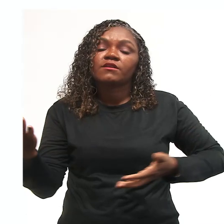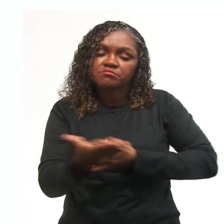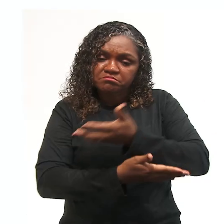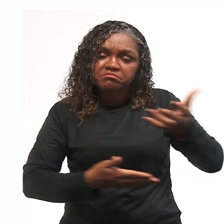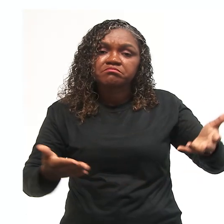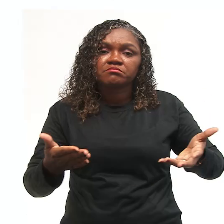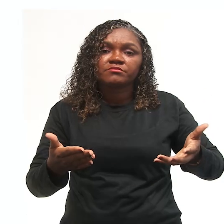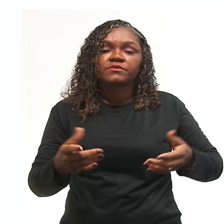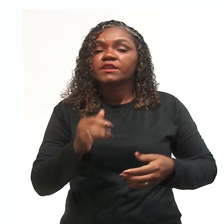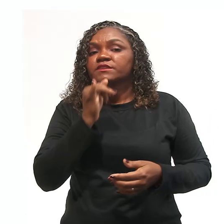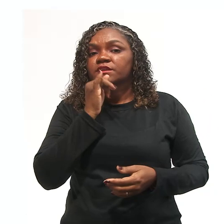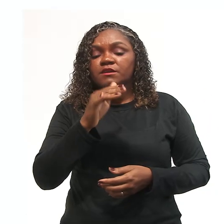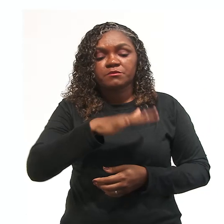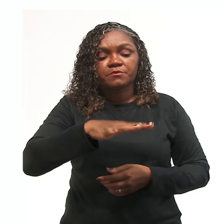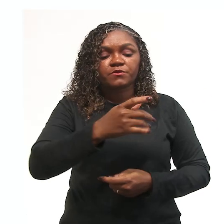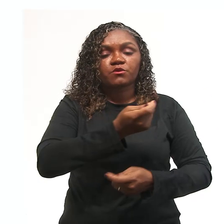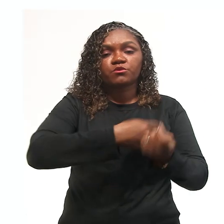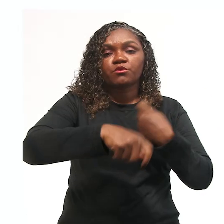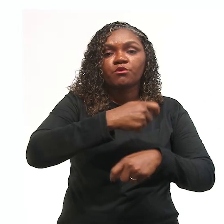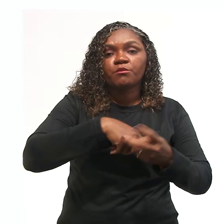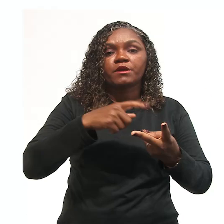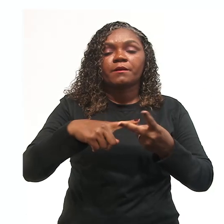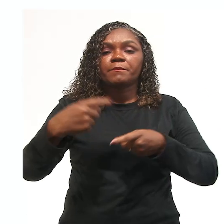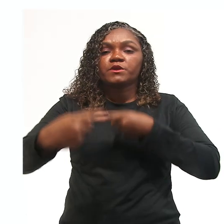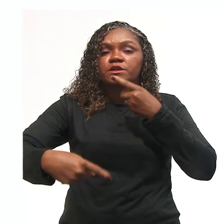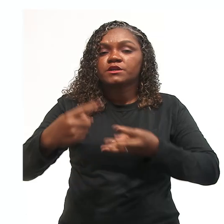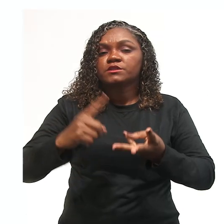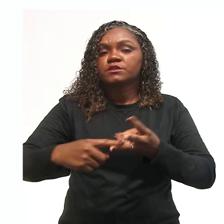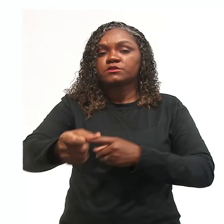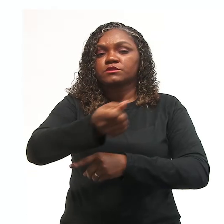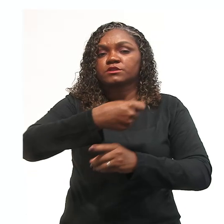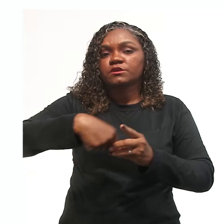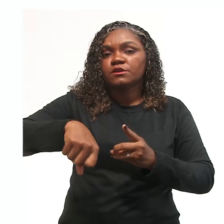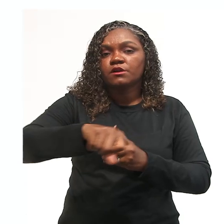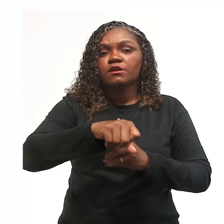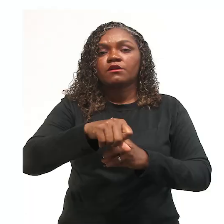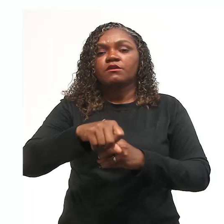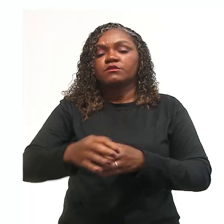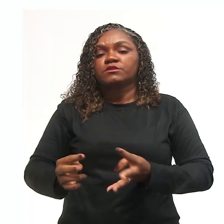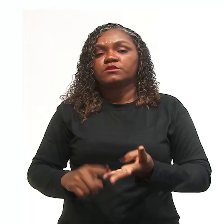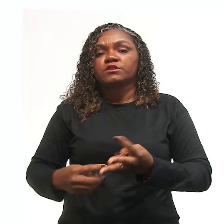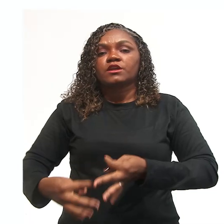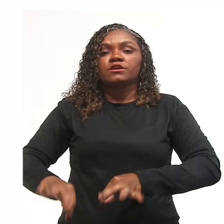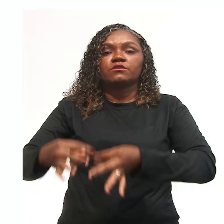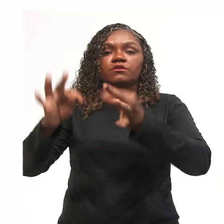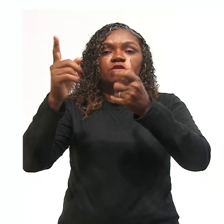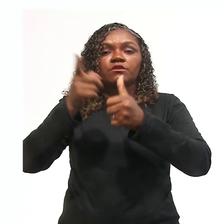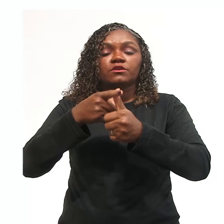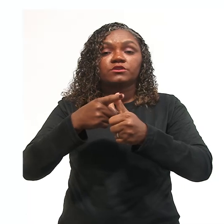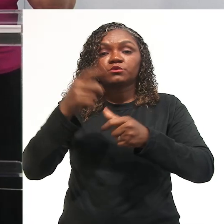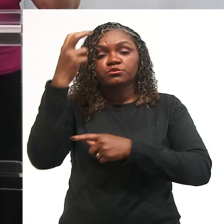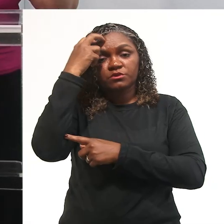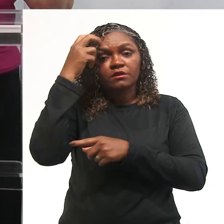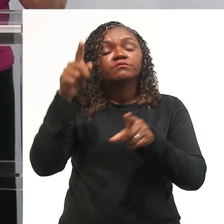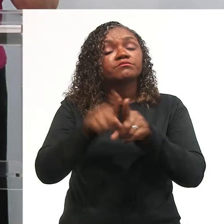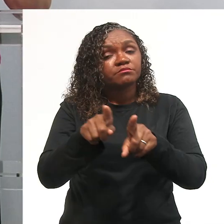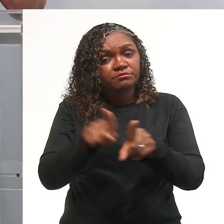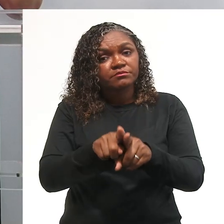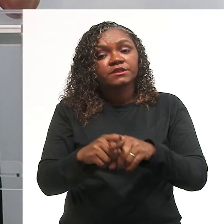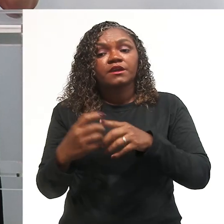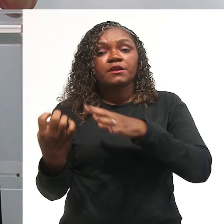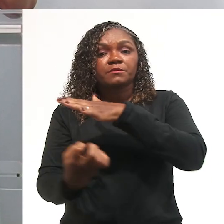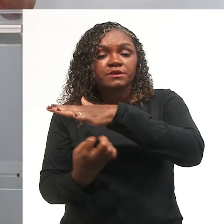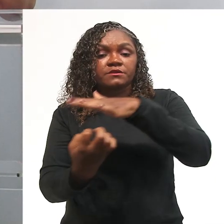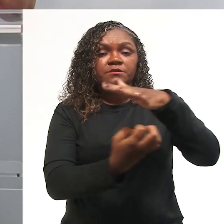parte econômica, como na parte política, social, tecnológica e até mesmo cultural. Tem uma